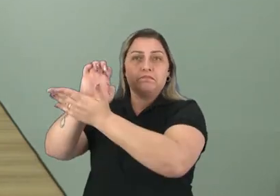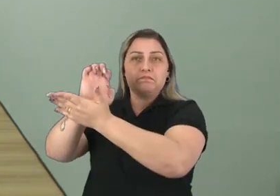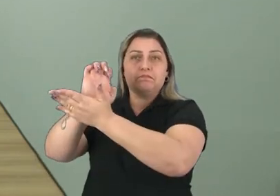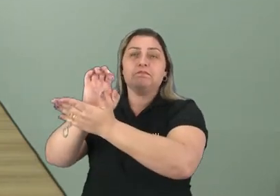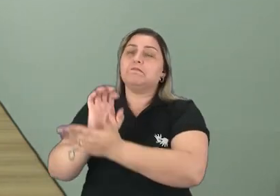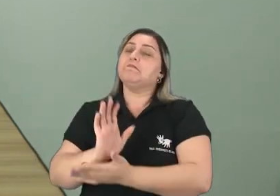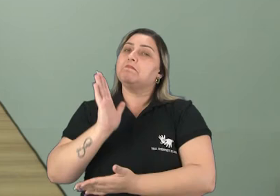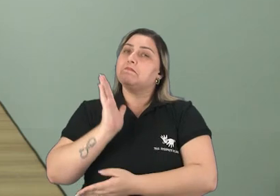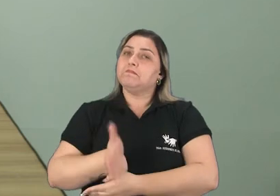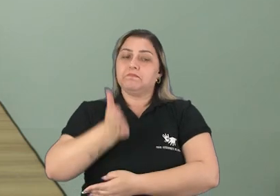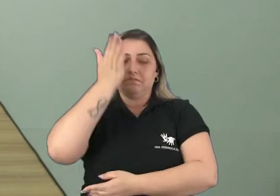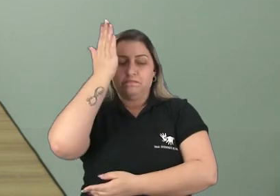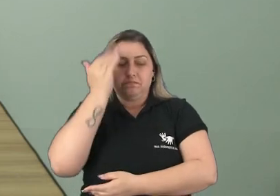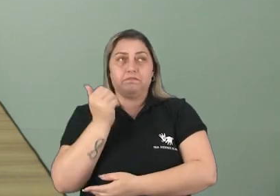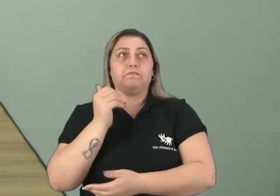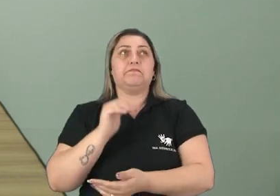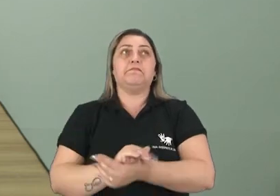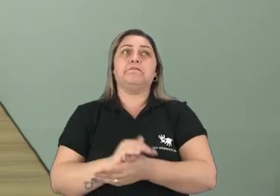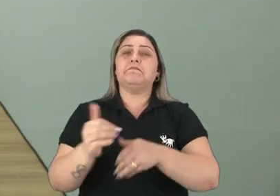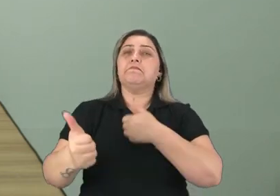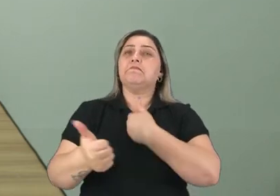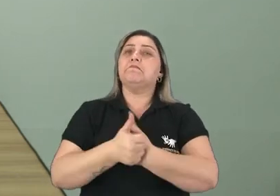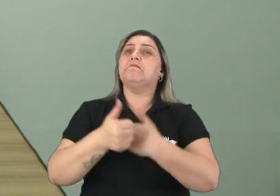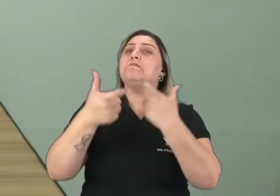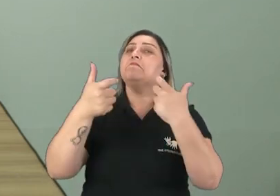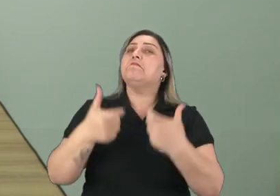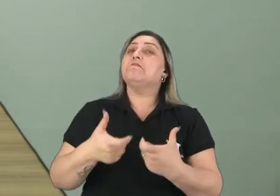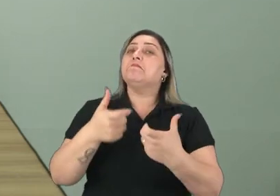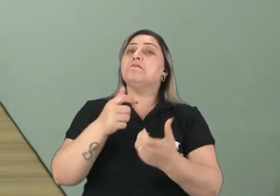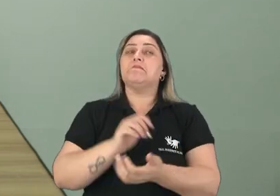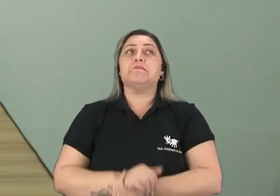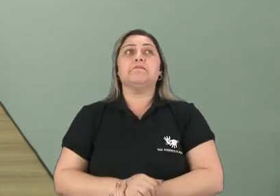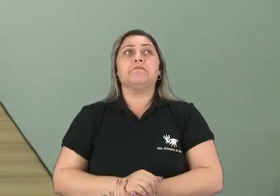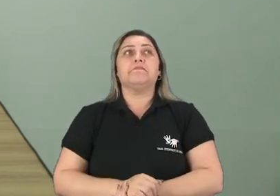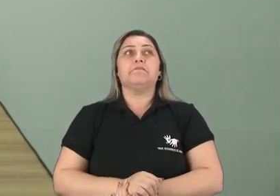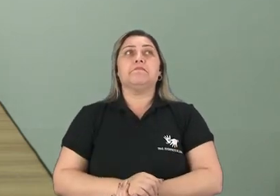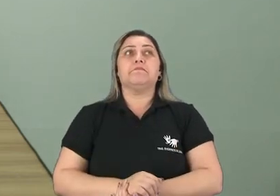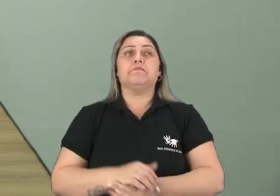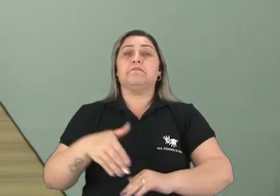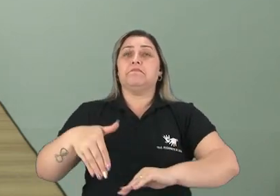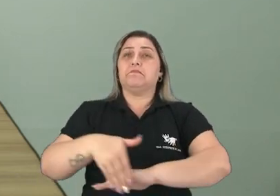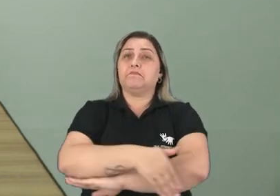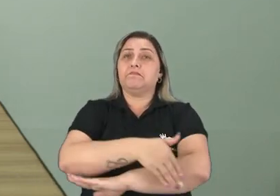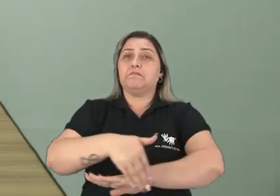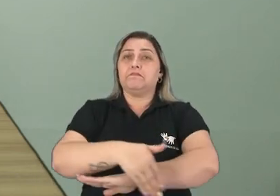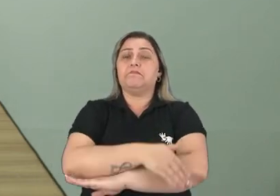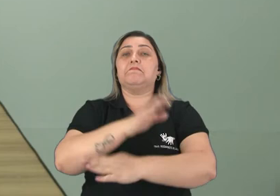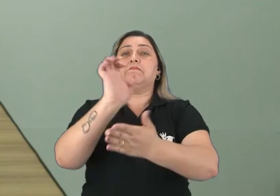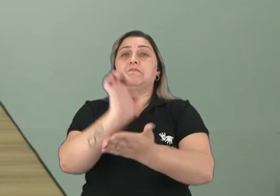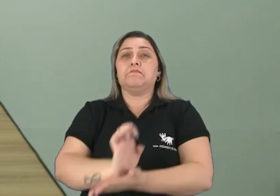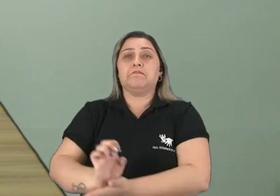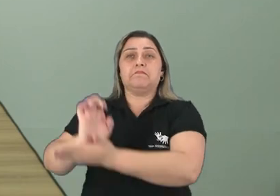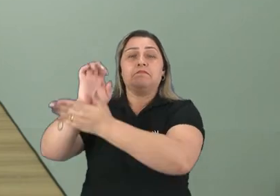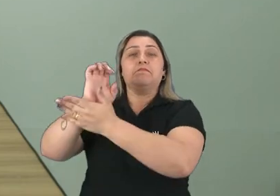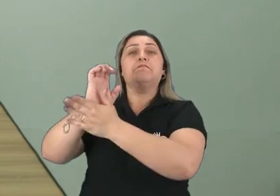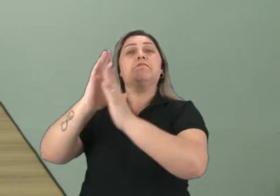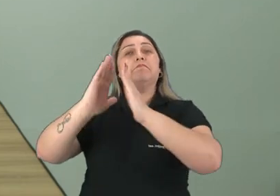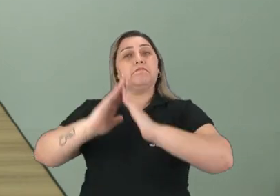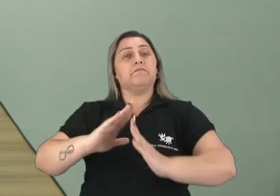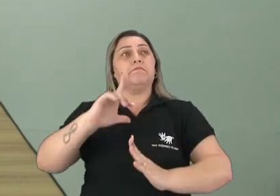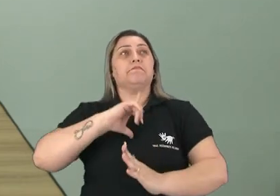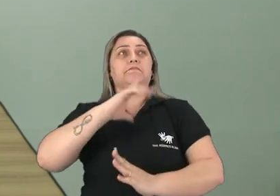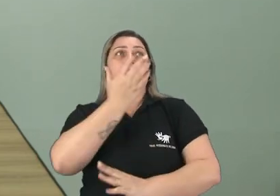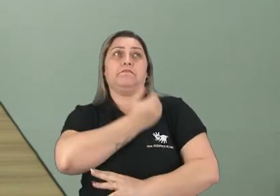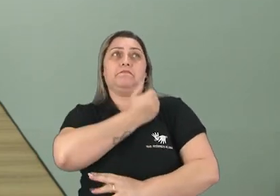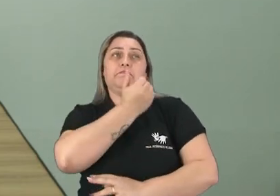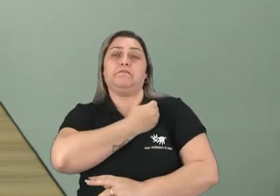a rua. Estamos chegando perto de onde, hein, crianças? Na Rua Esperança, ele mora na casa que tem o